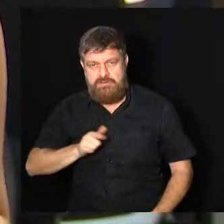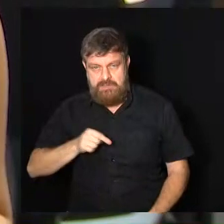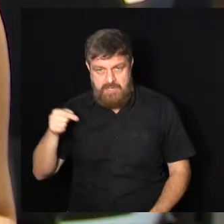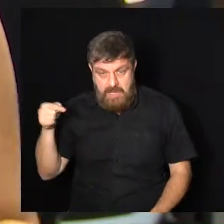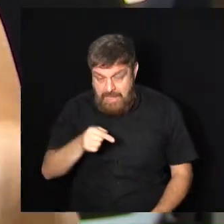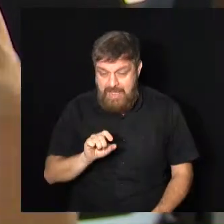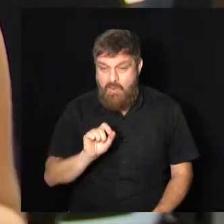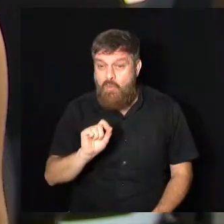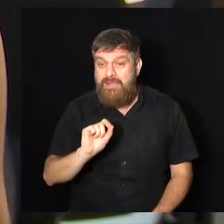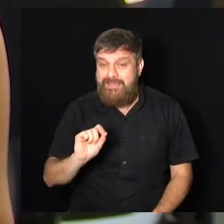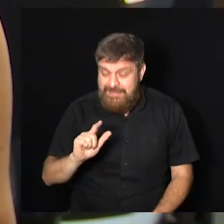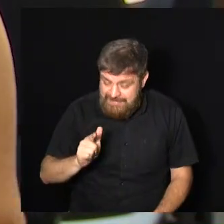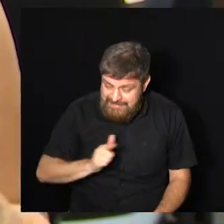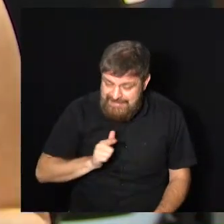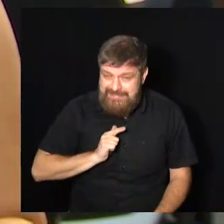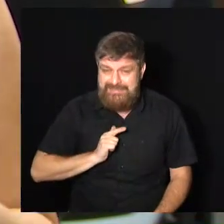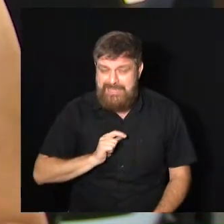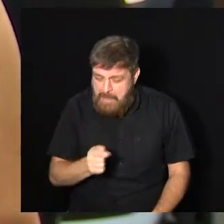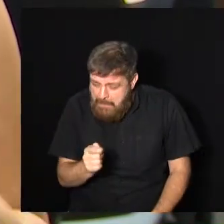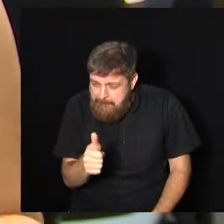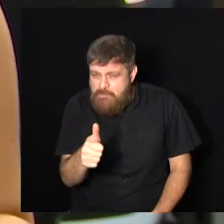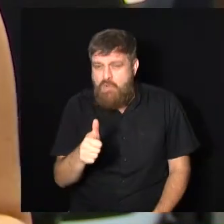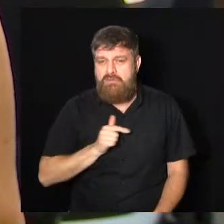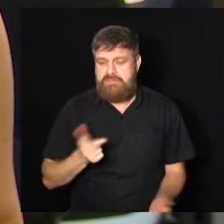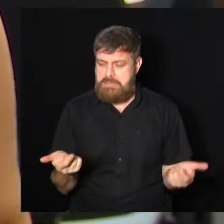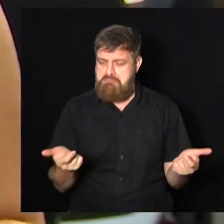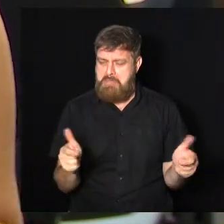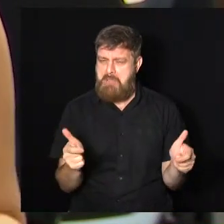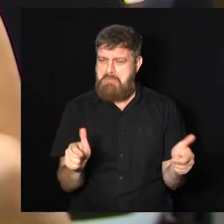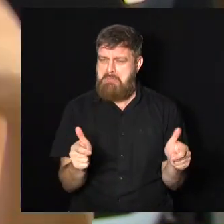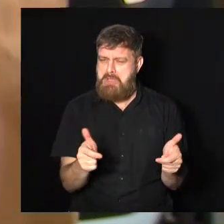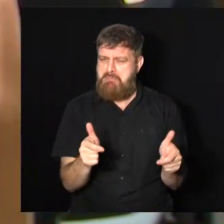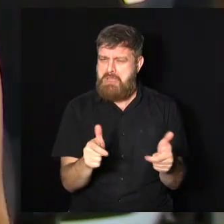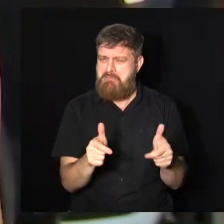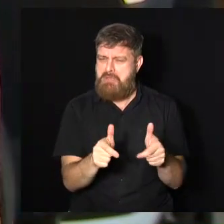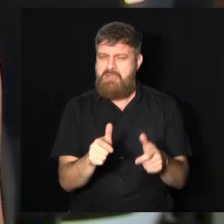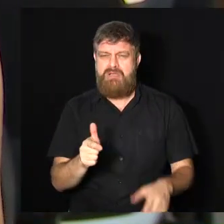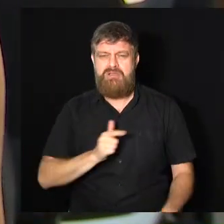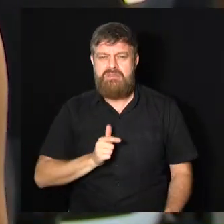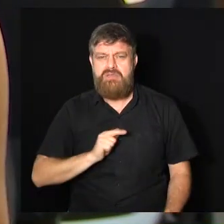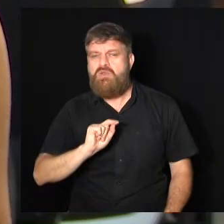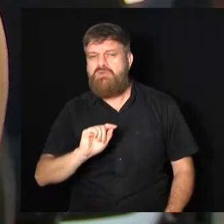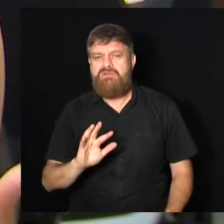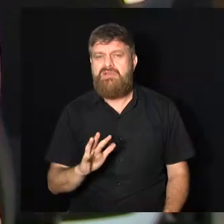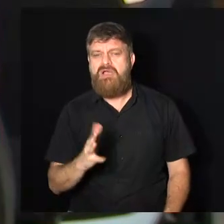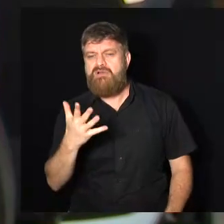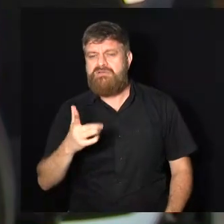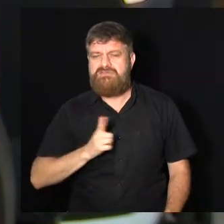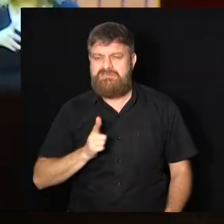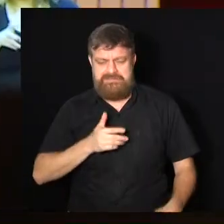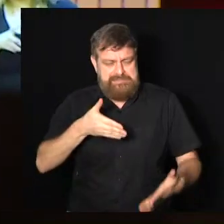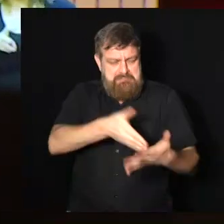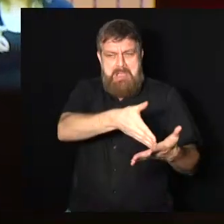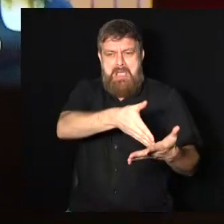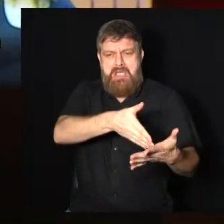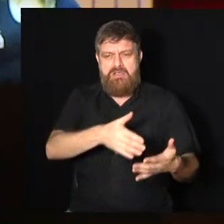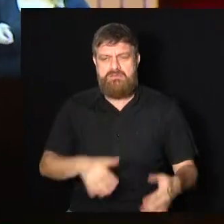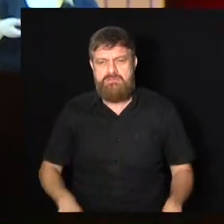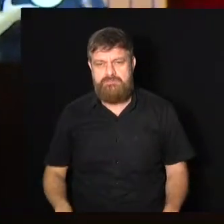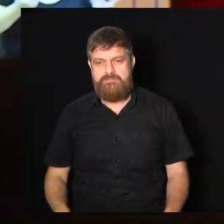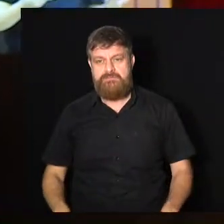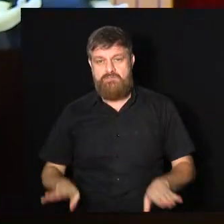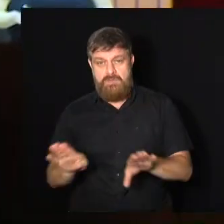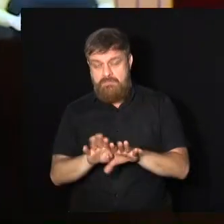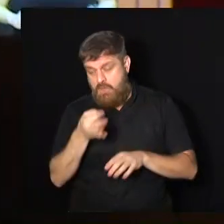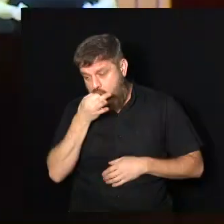que existe e central está sendo aí sucateado e sendo restringido. Ainda de acordo com